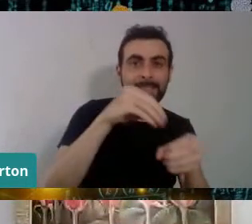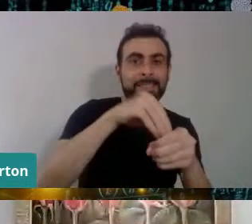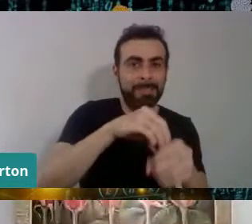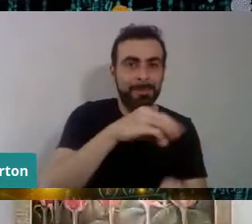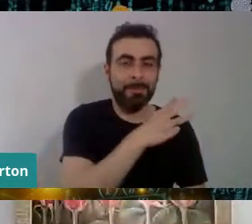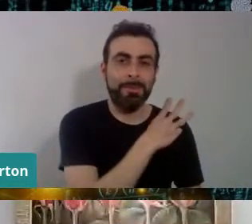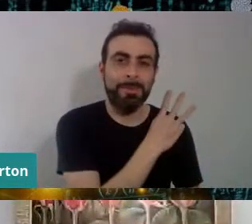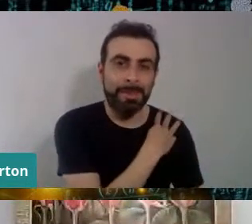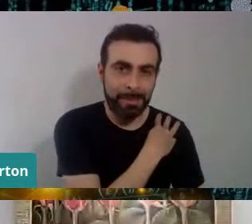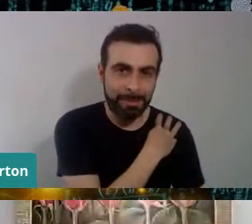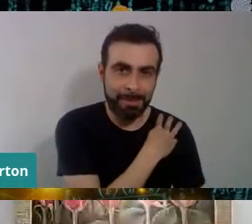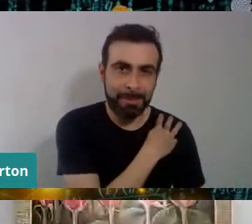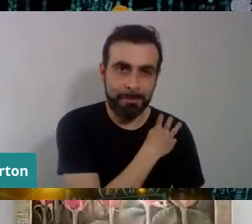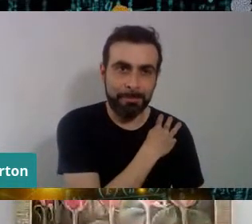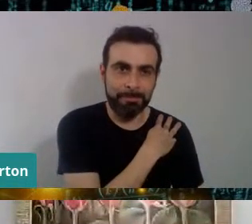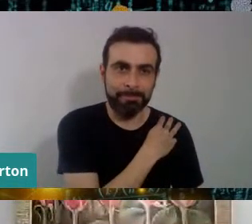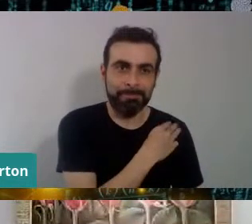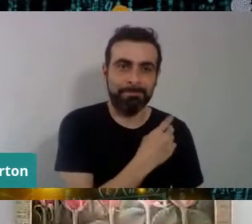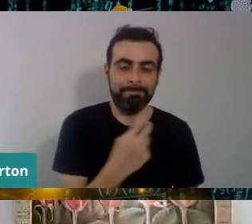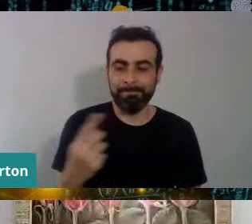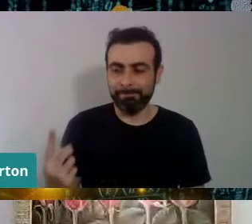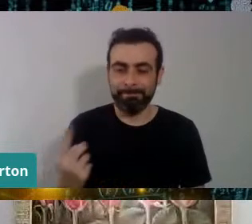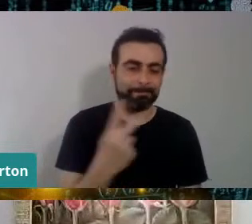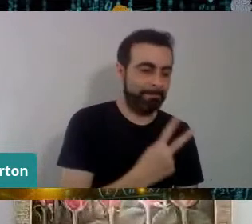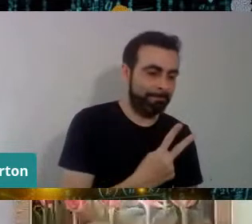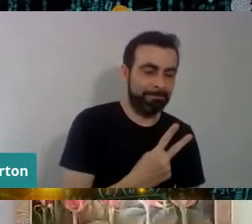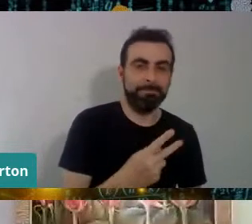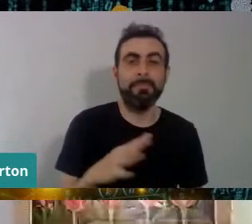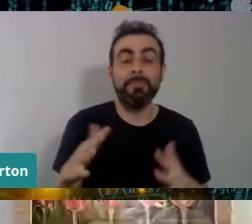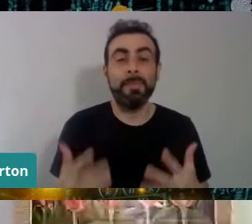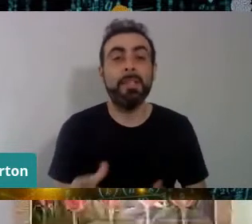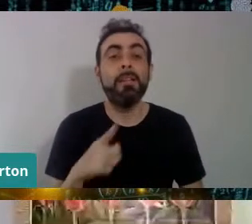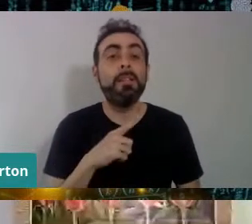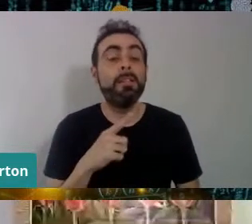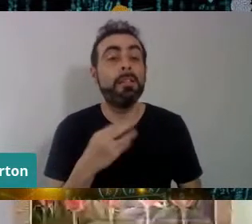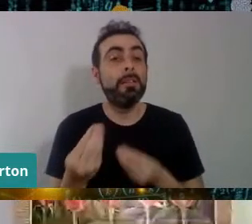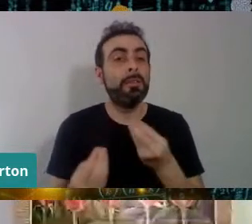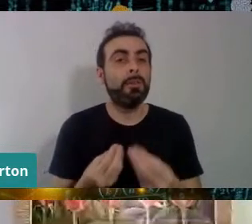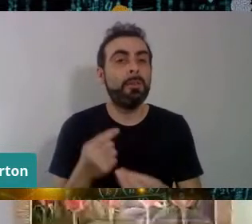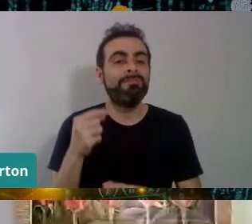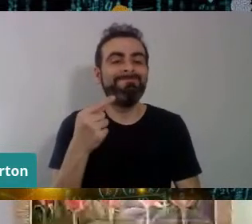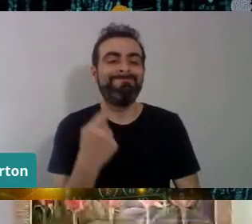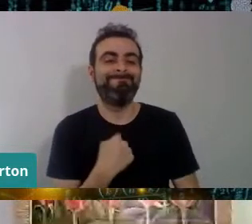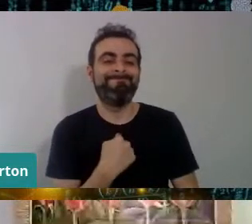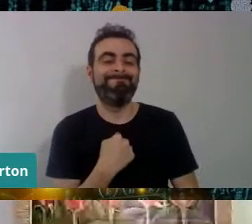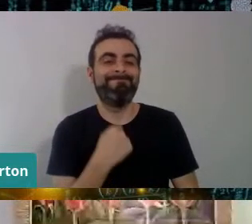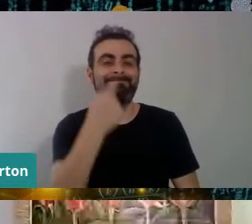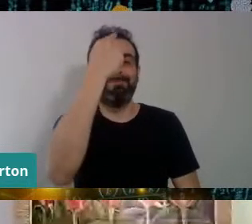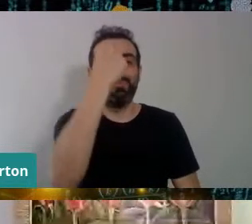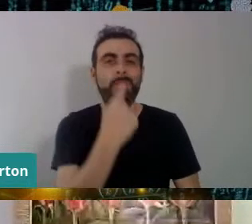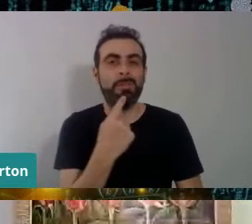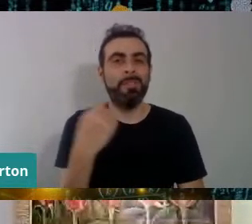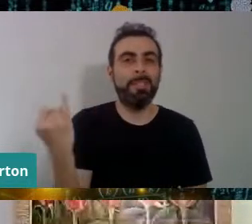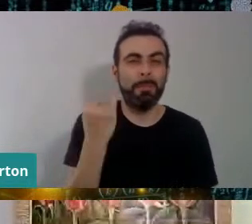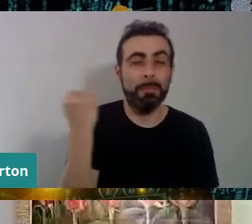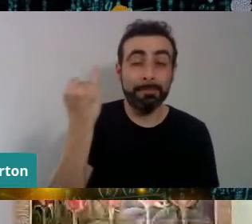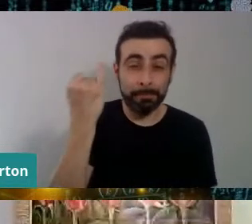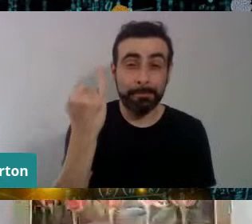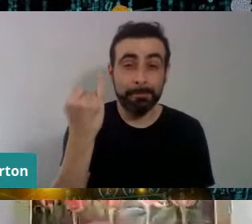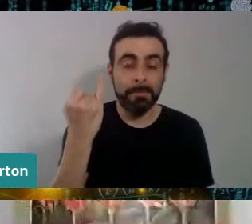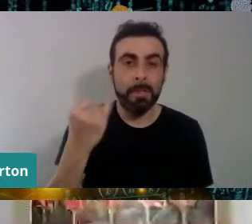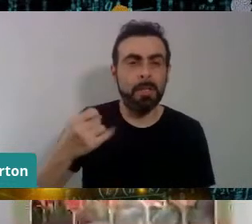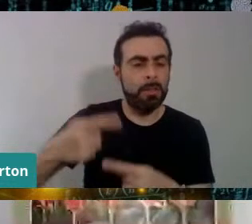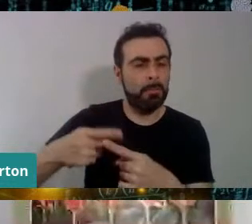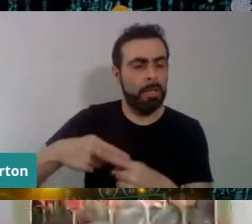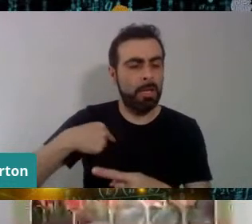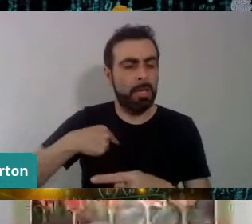monitor do terceiro ano, né? Então, foi muito importante isso, porque depois, quando eu me formei, a